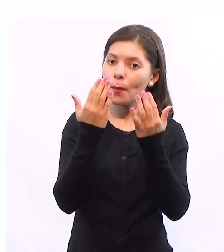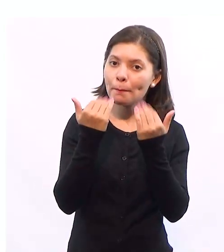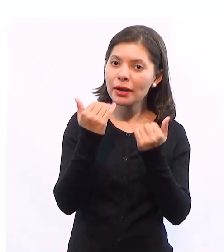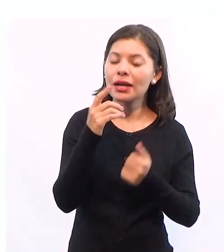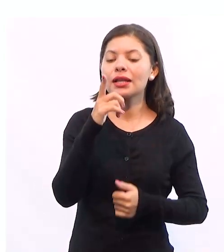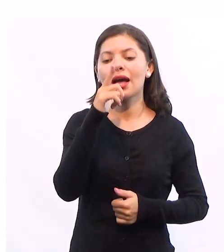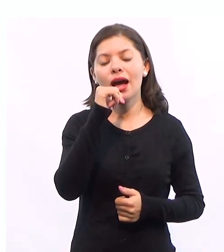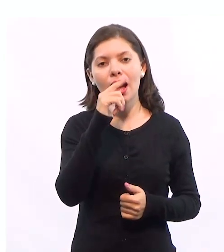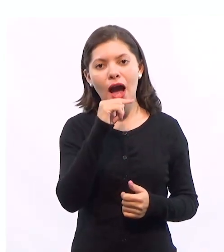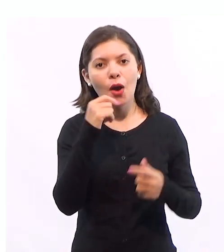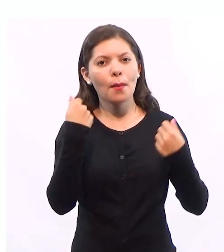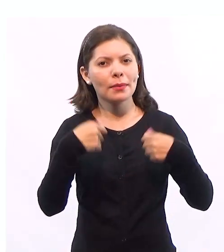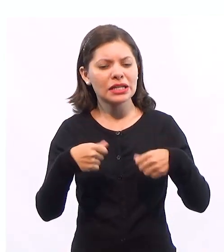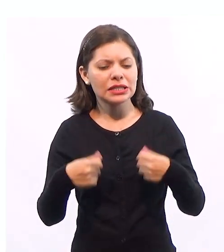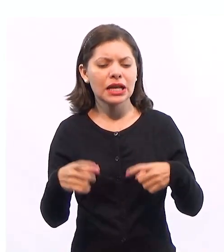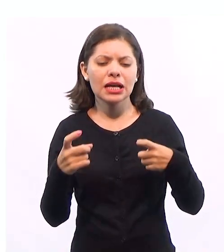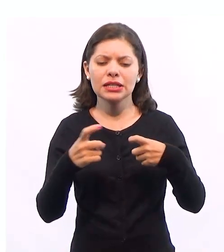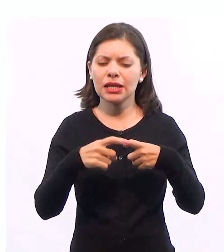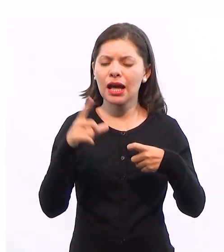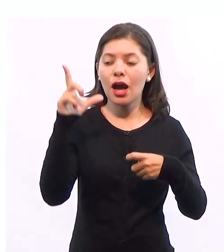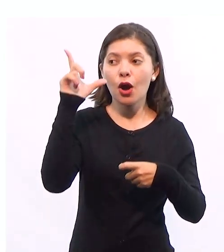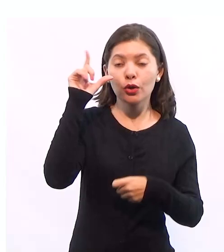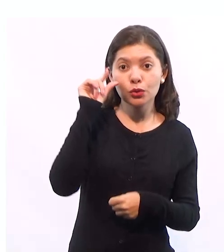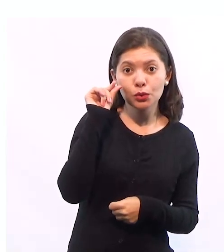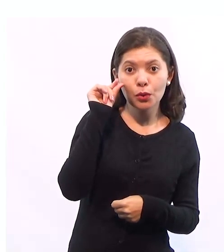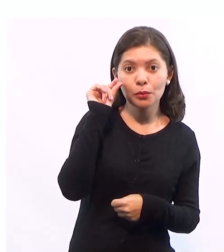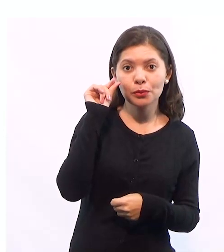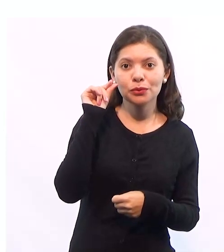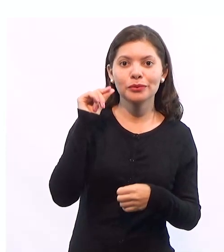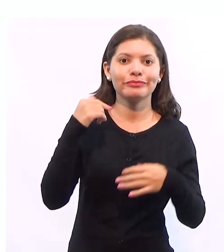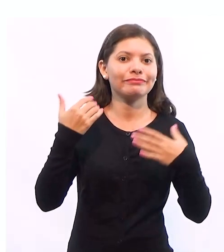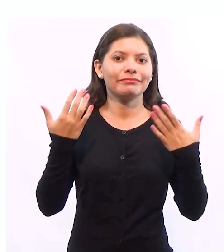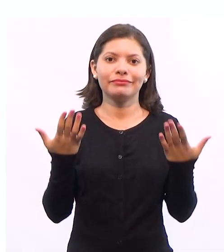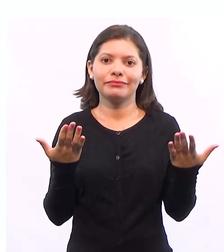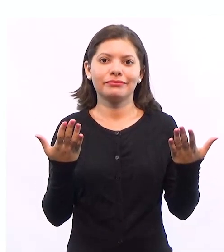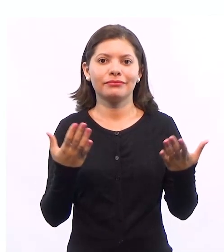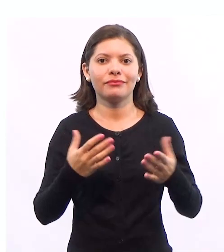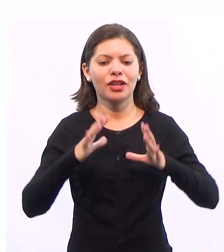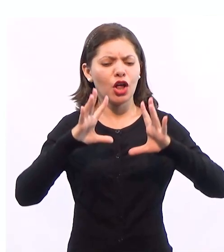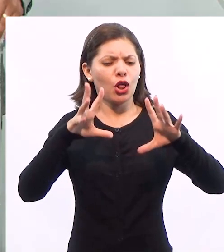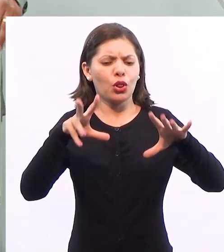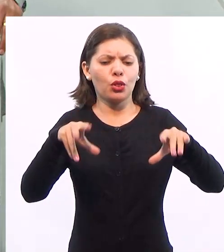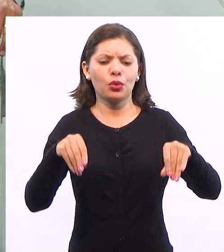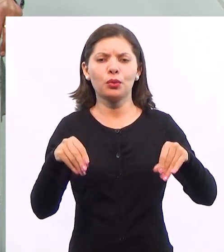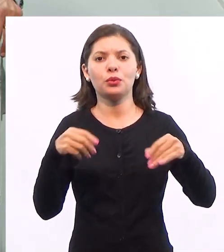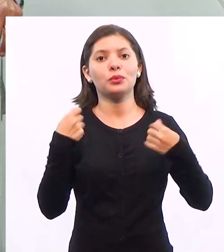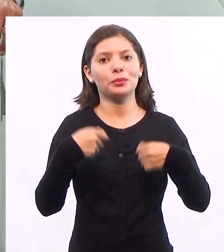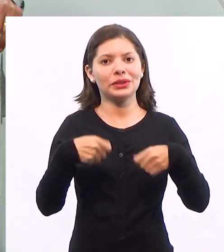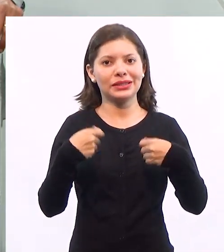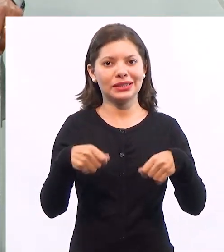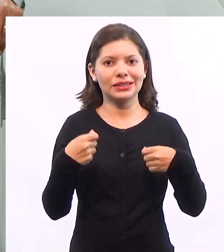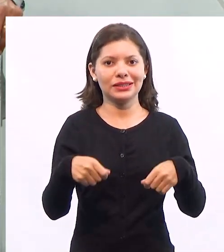de sexo, de sono, homeostase, excreção. Maslow acreditava que nós tínhamos essa necessidade.